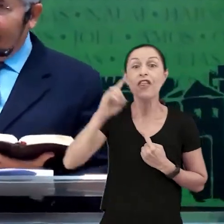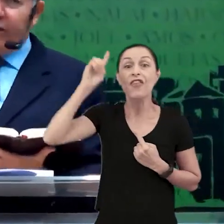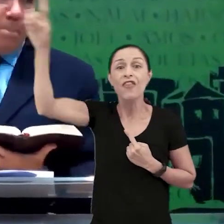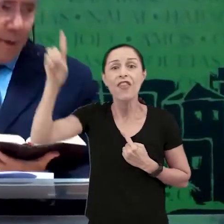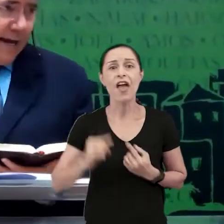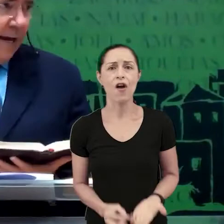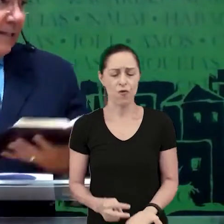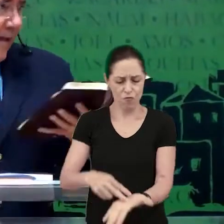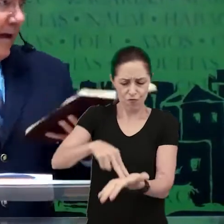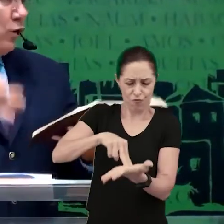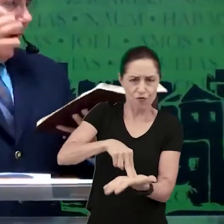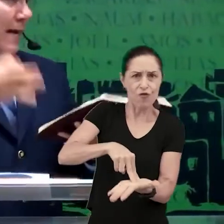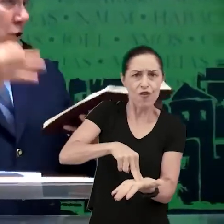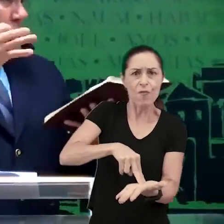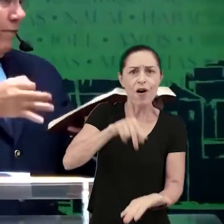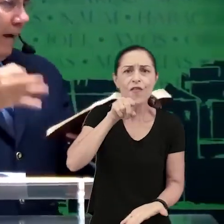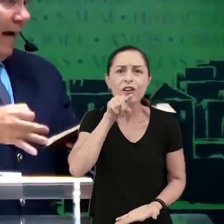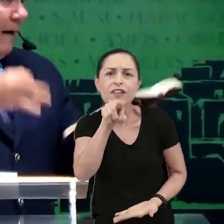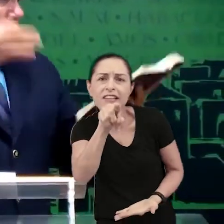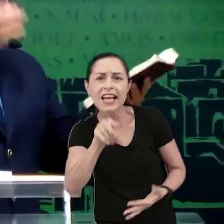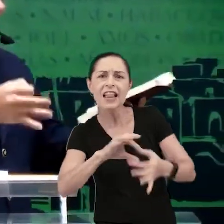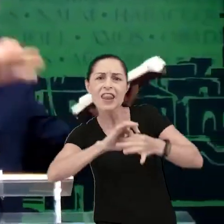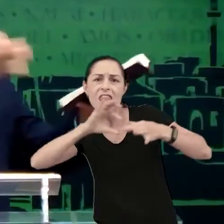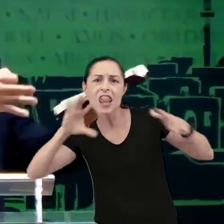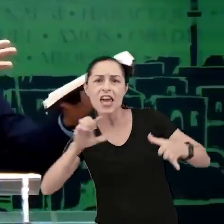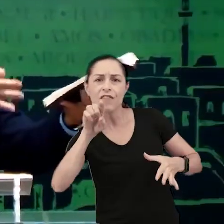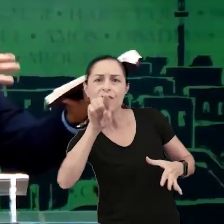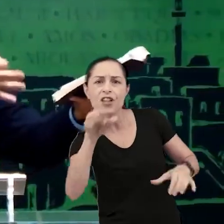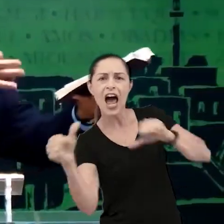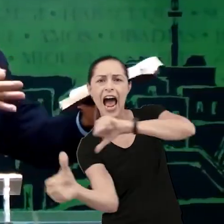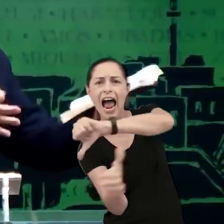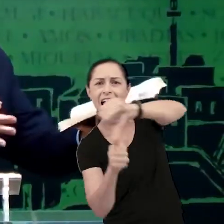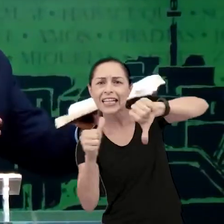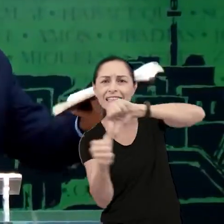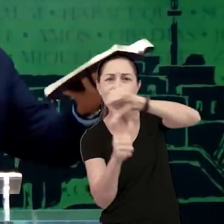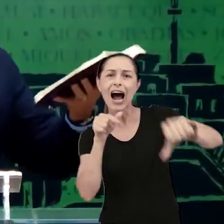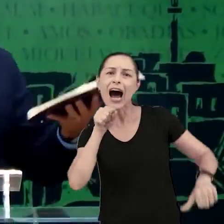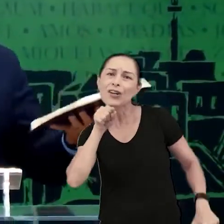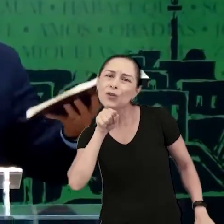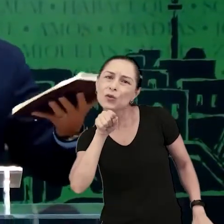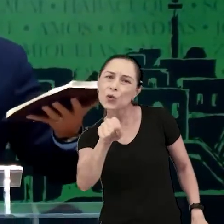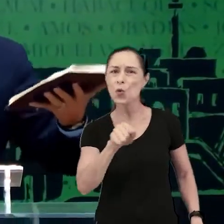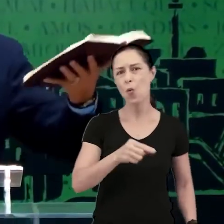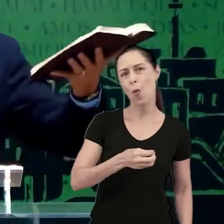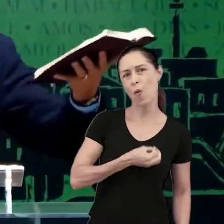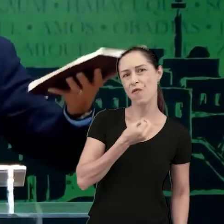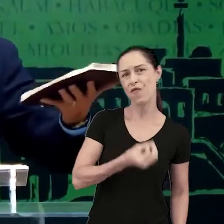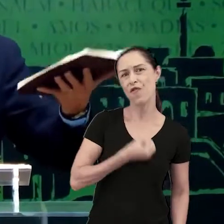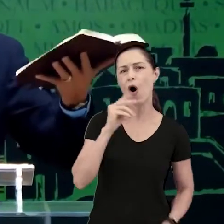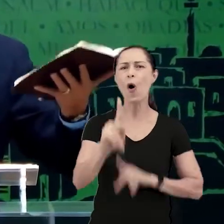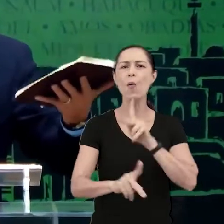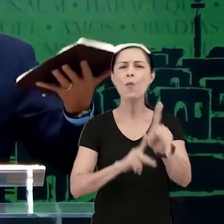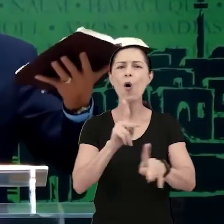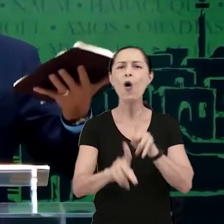vai te botar de pé, Deus vai te livrar, Deus vai te restaurar. Resta para o povo de Deus